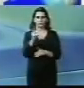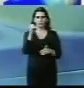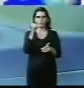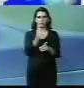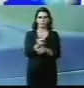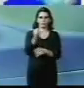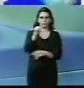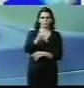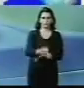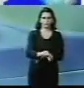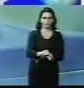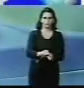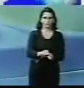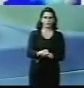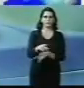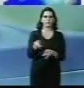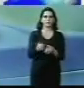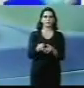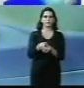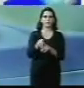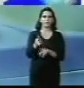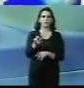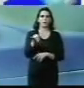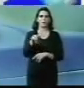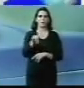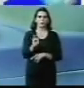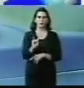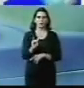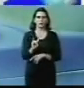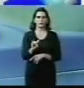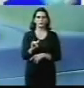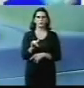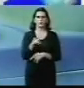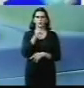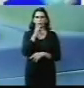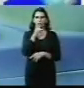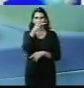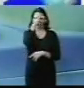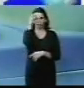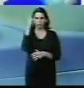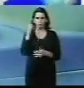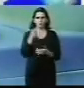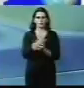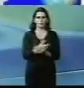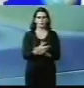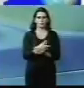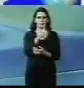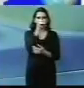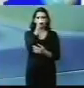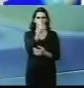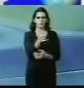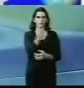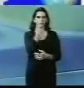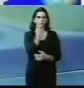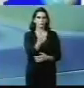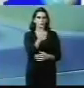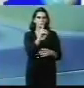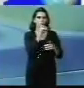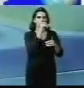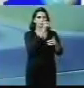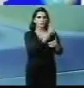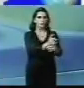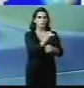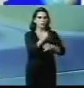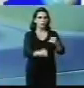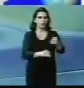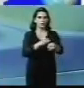encontrado, o proxy agora vai agir como cliente, enviando a requisição, uma única requisição para a